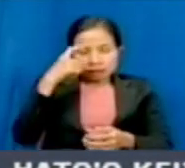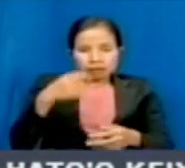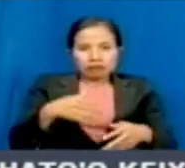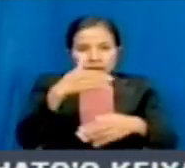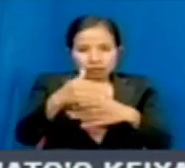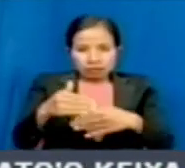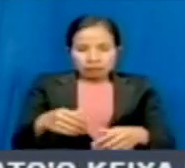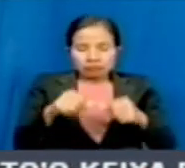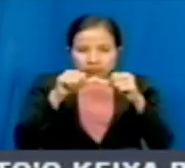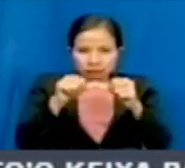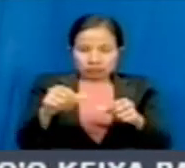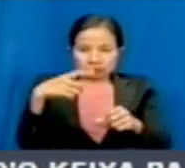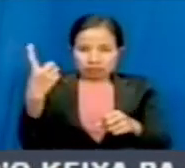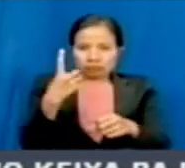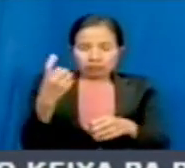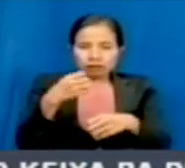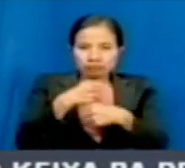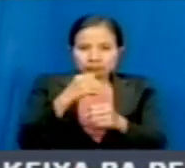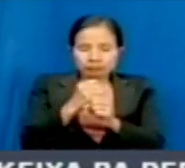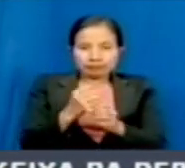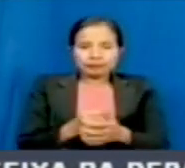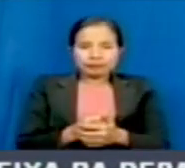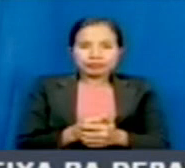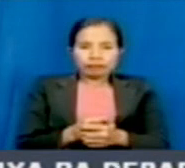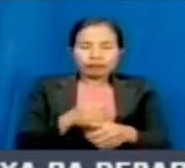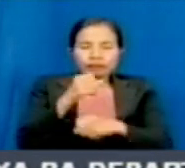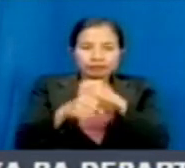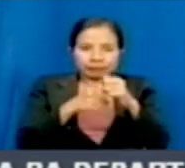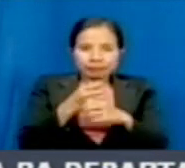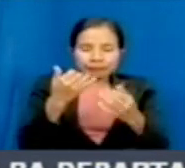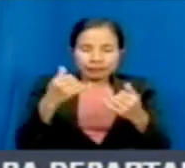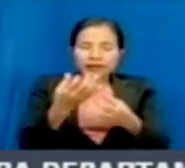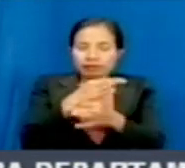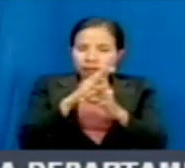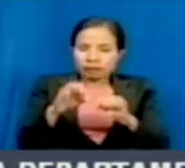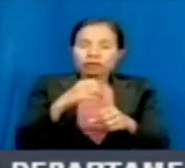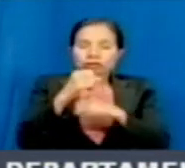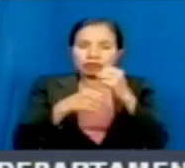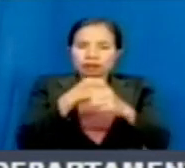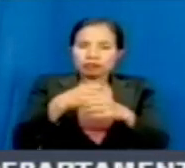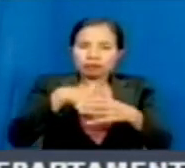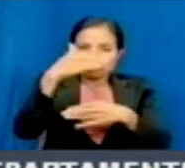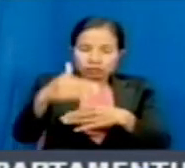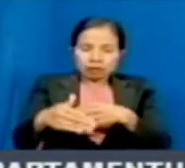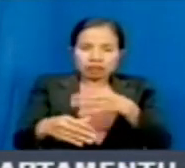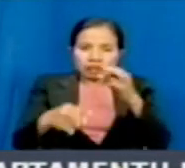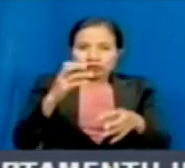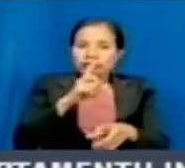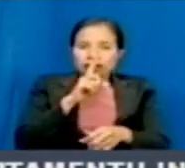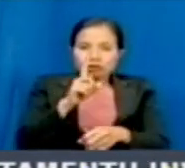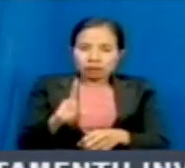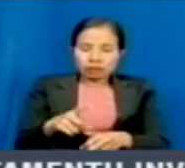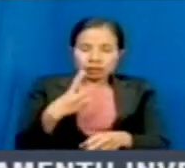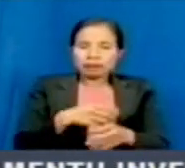processo, né, se continua na fatia halao, to tinha né, remata e bele tinha o então. Só, e né, quando louça na